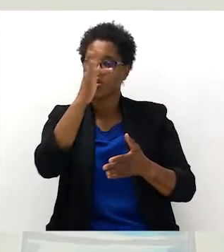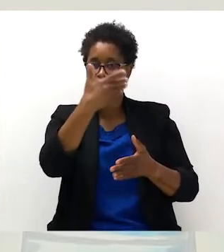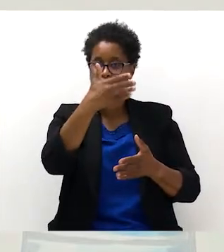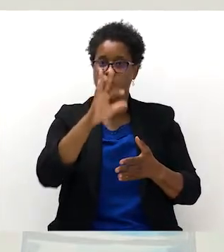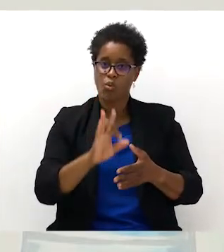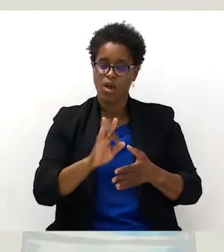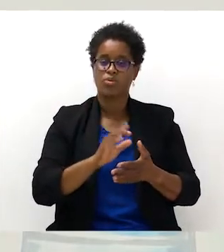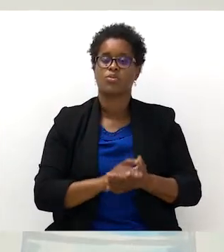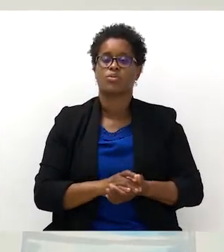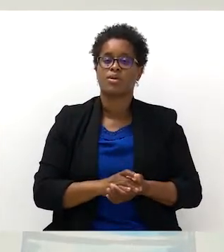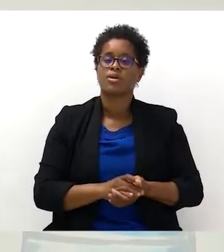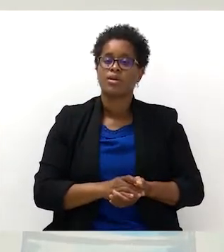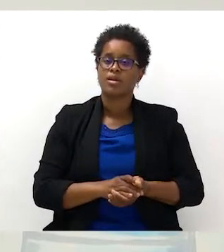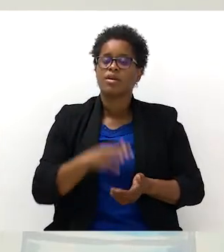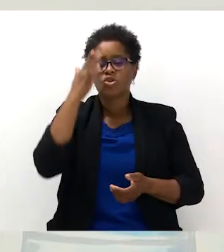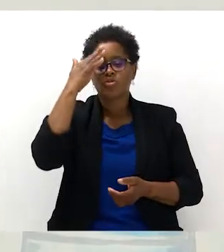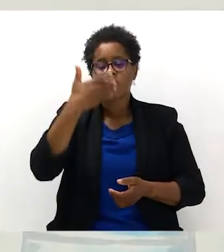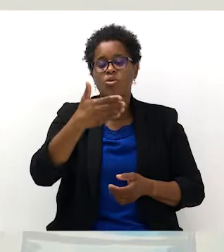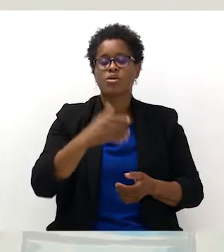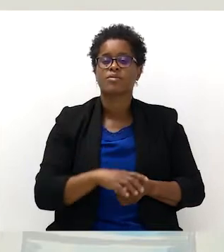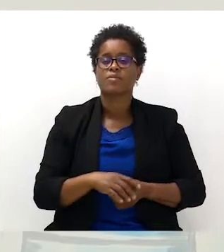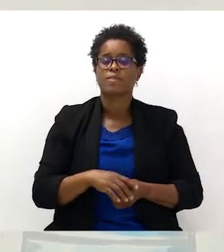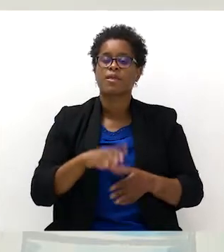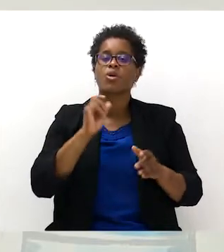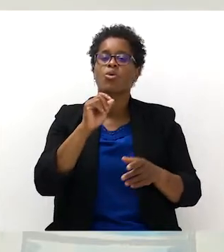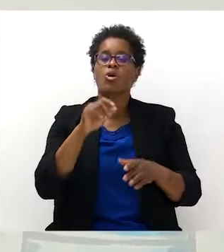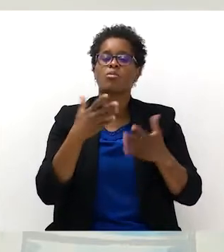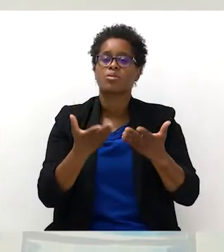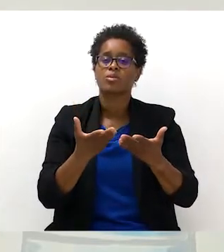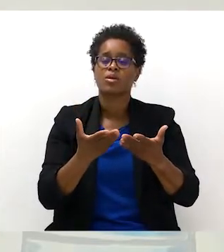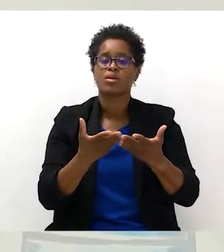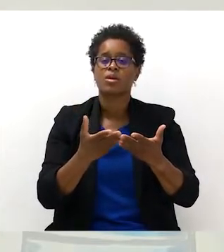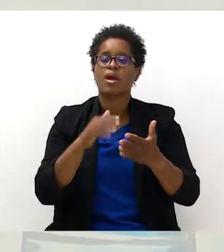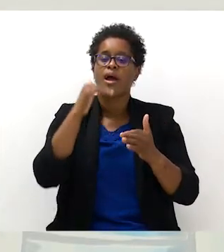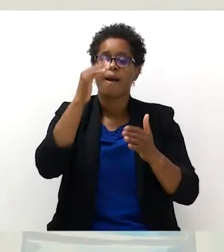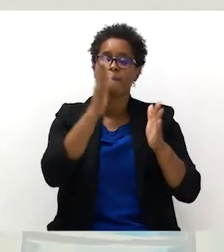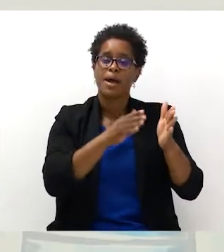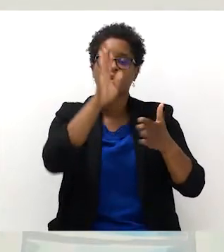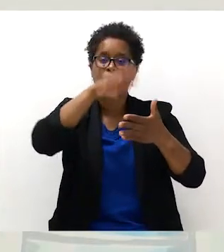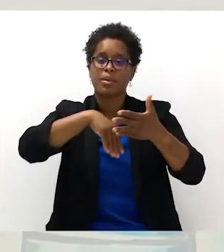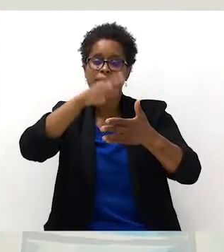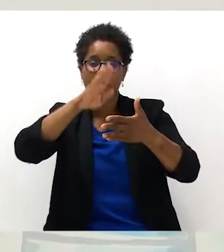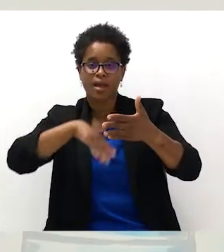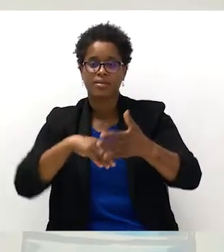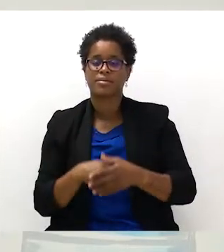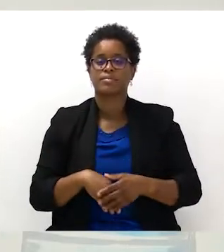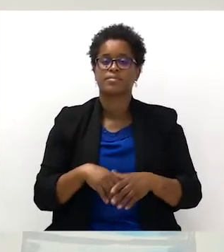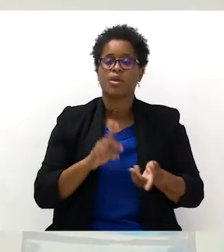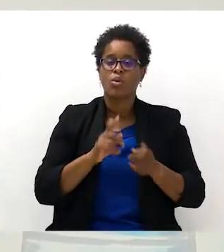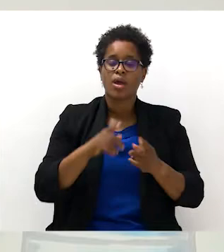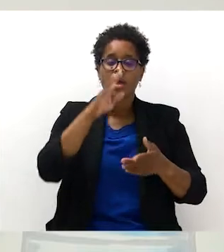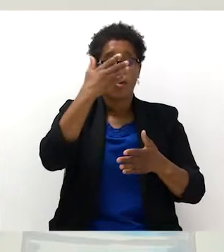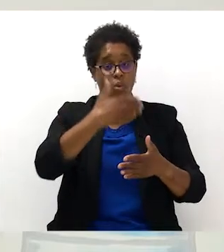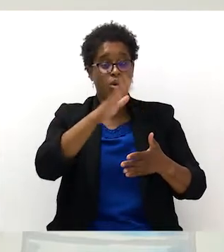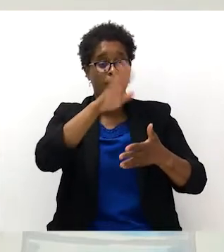1/4. E o número 1? O número 1 representa o quê? A parte pintada. A parte